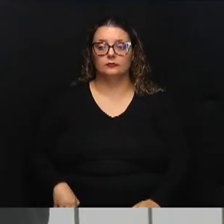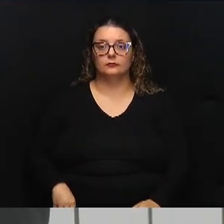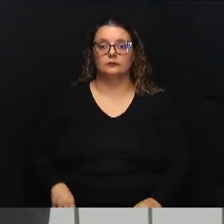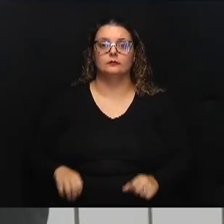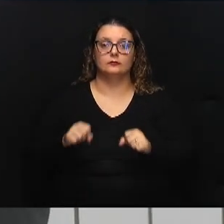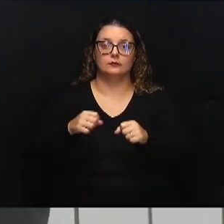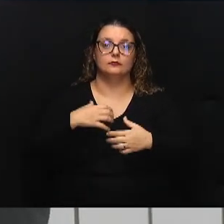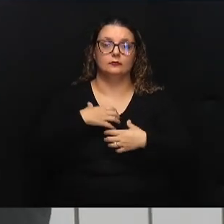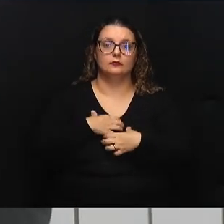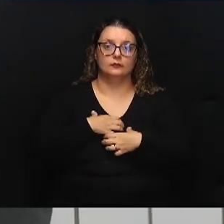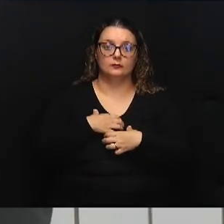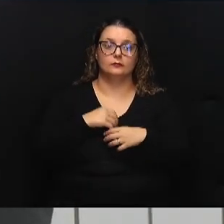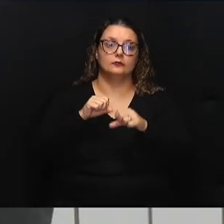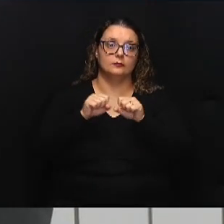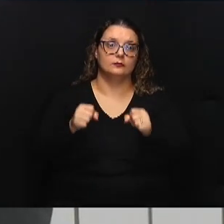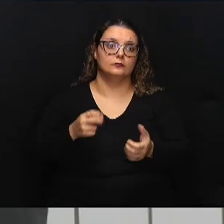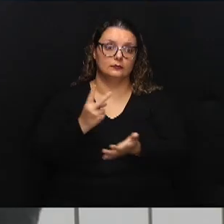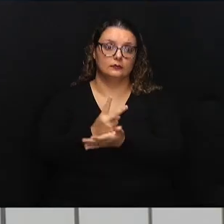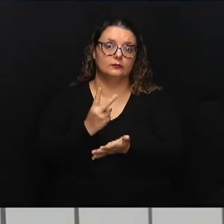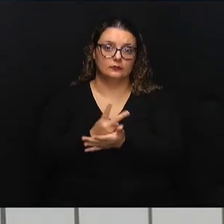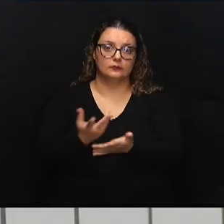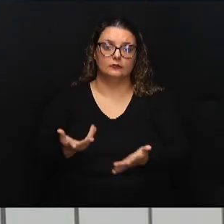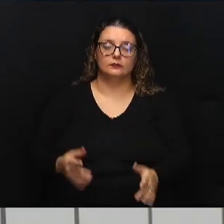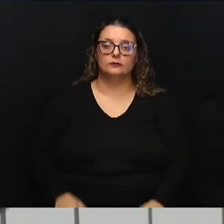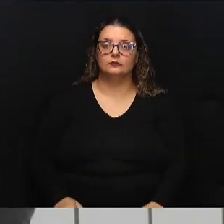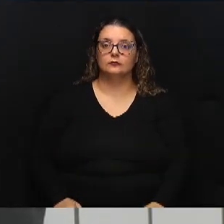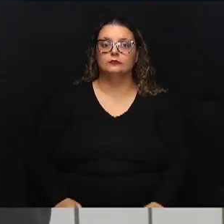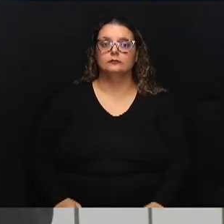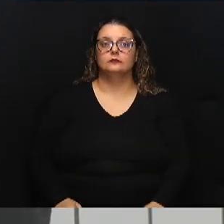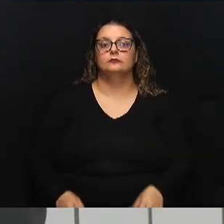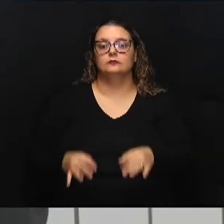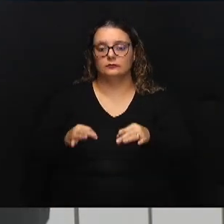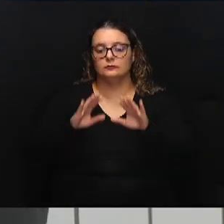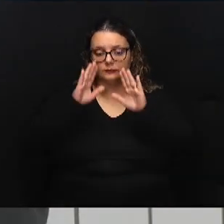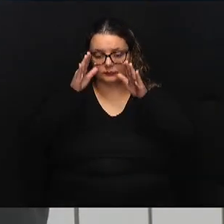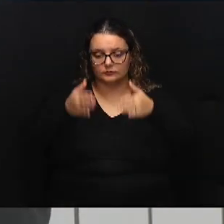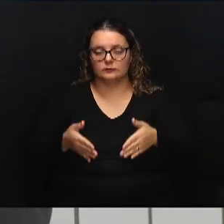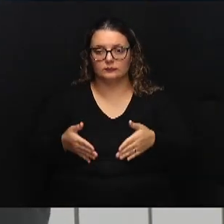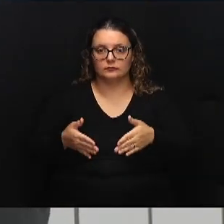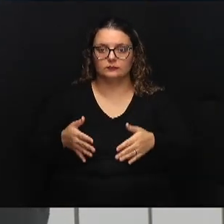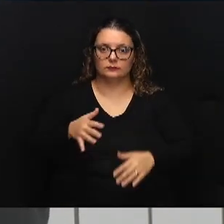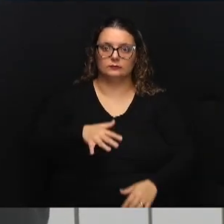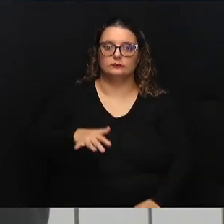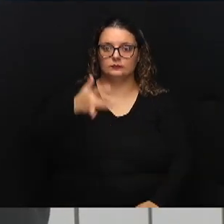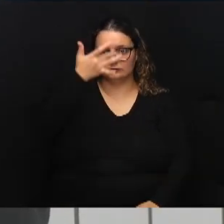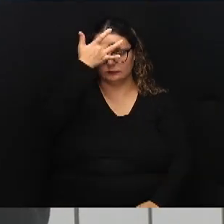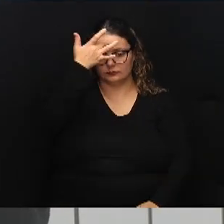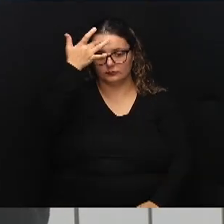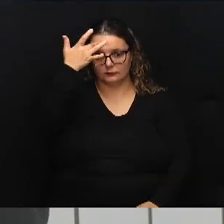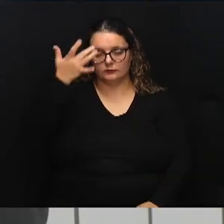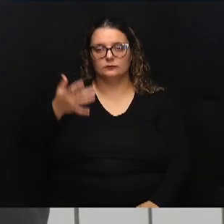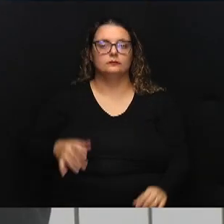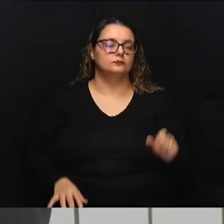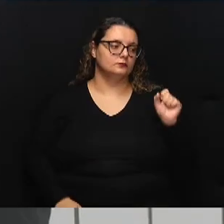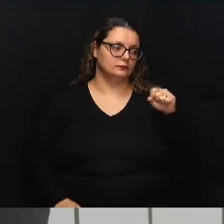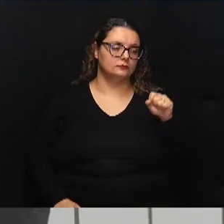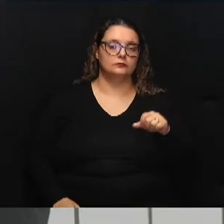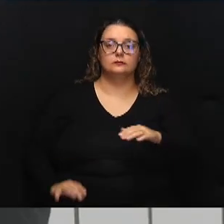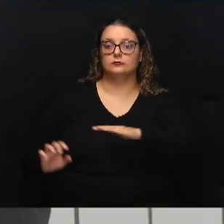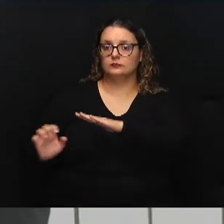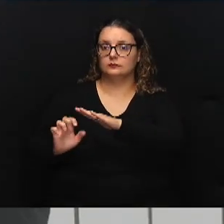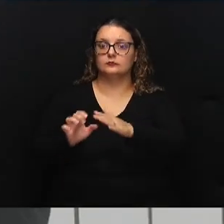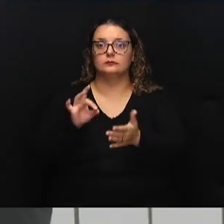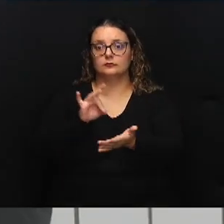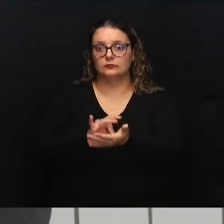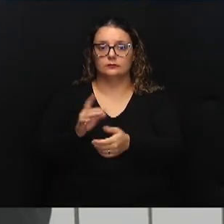uma maneira mais sistemática, né? Justamente focando nessa parte de saúde mental. As empresas vão